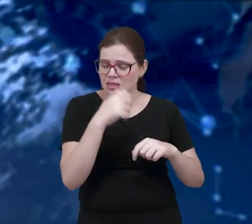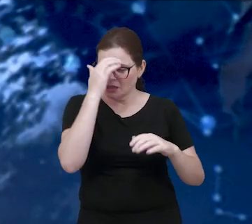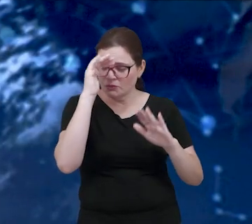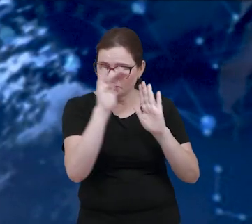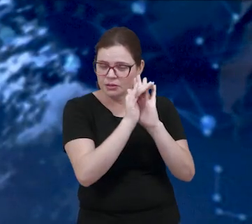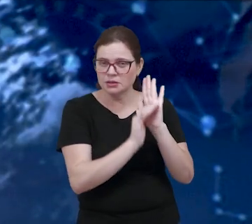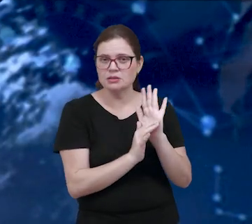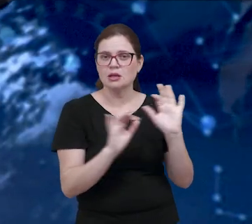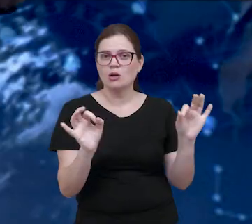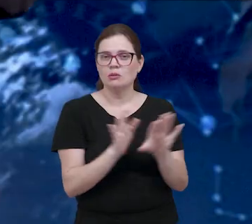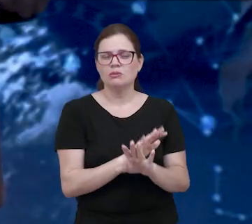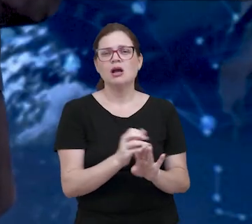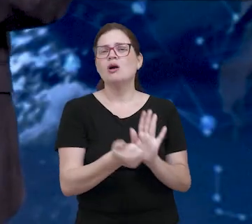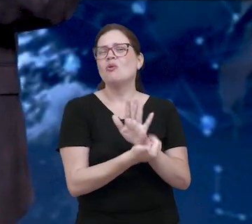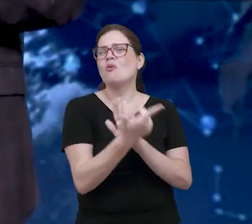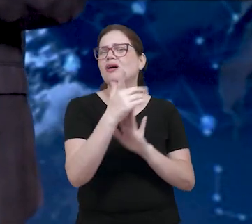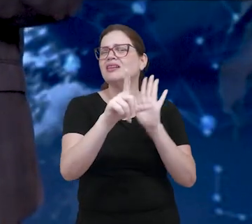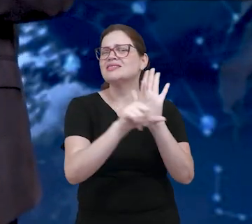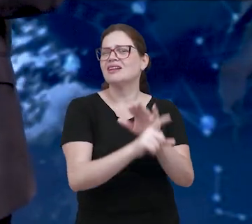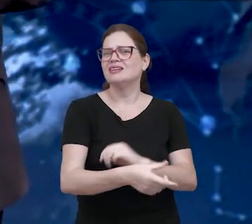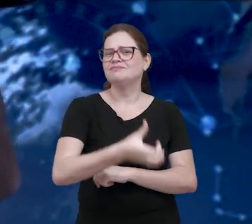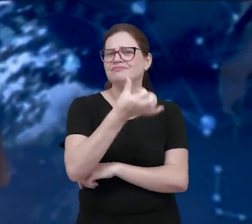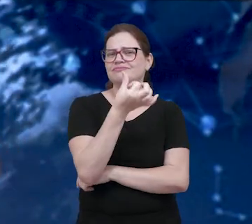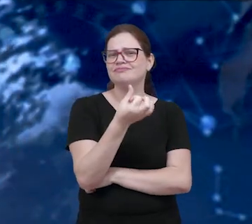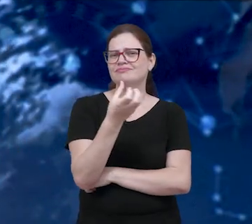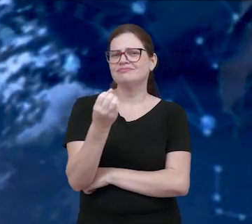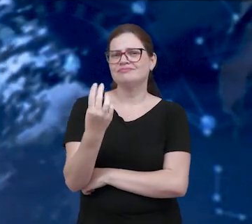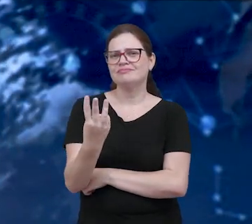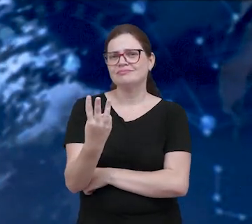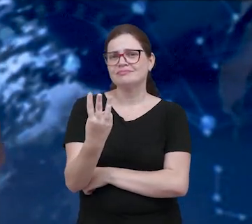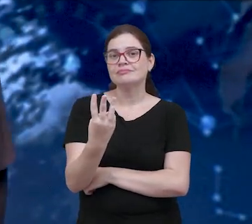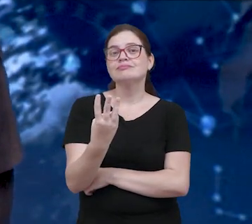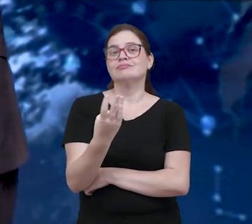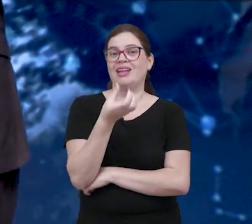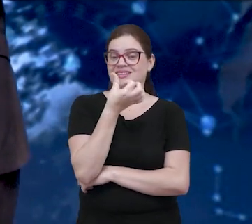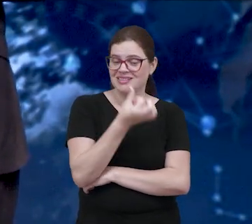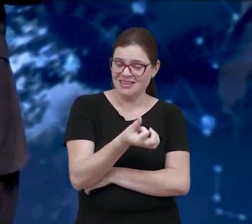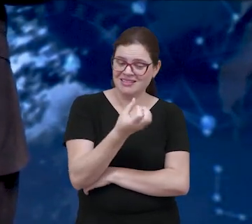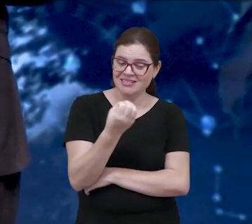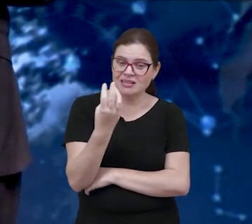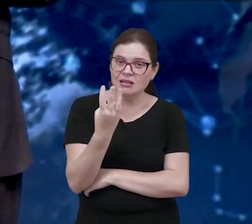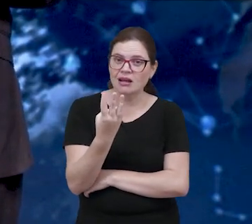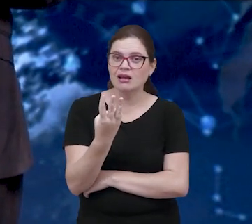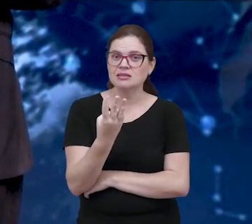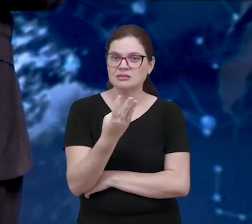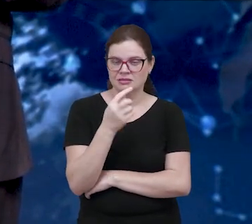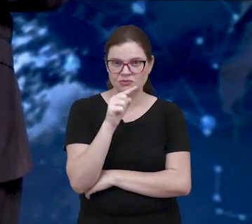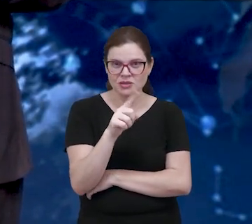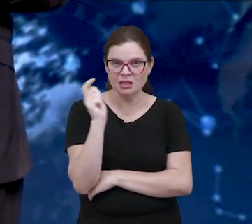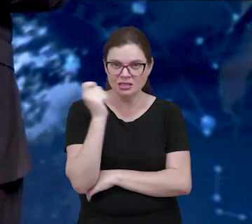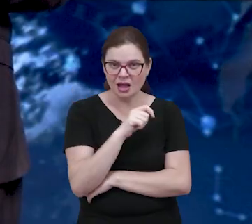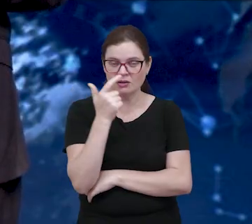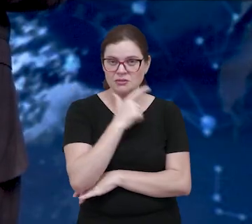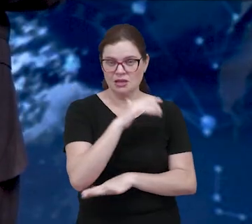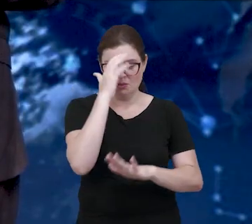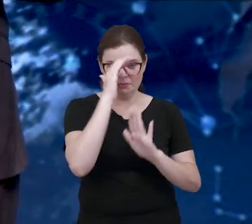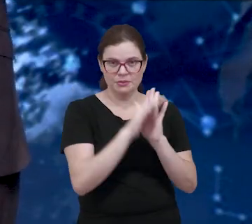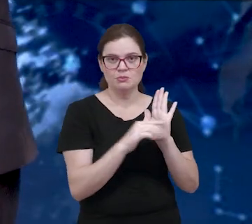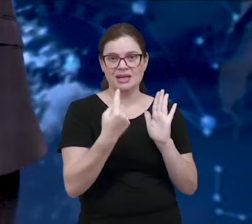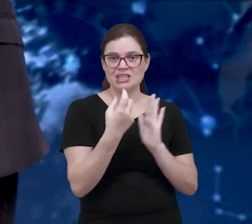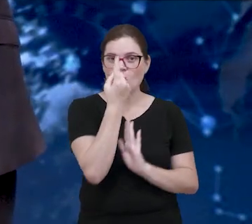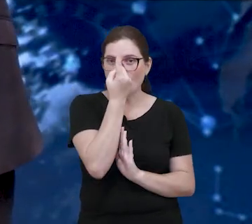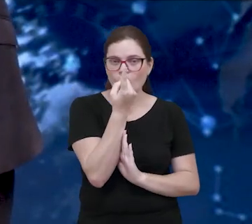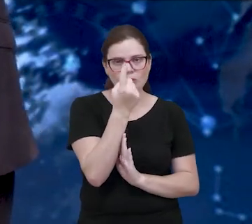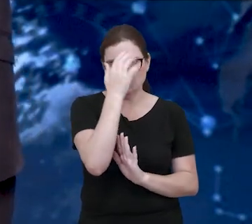lei, 603 ordenanças. Detalhe da lei tinha que ser cumprido, porque a palavra diz que se você deixar de cumprir uma parte da lei,